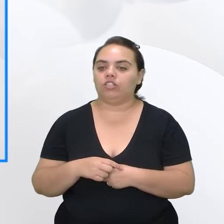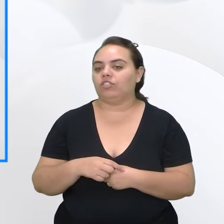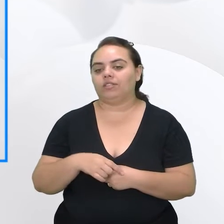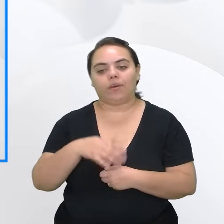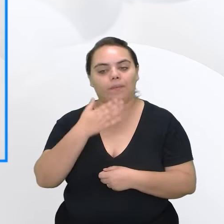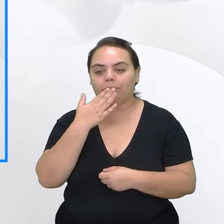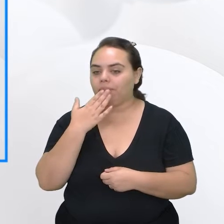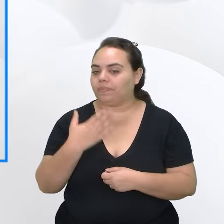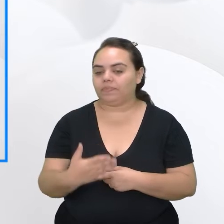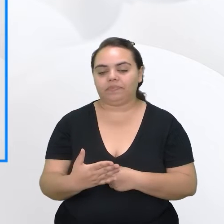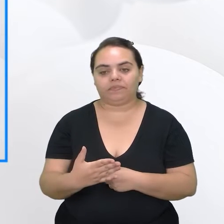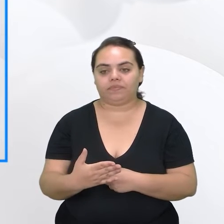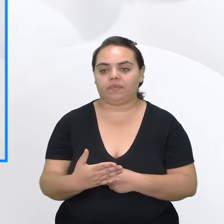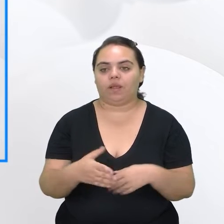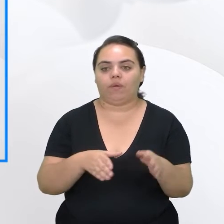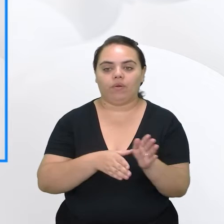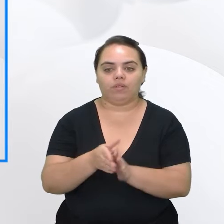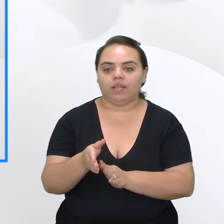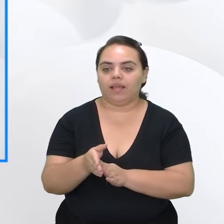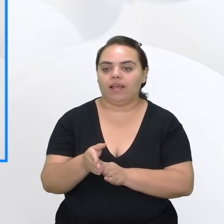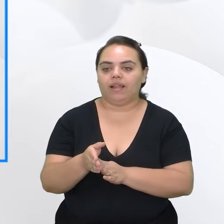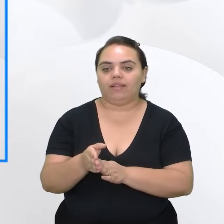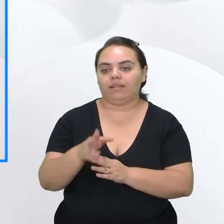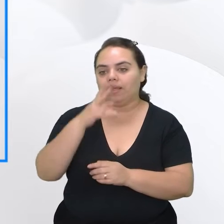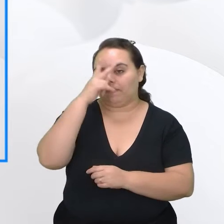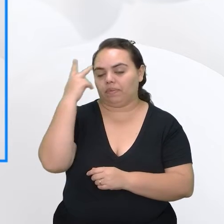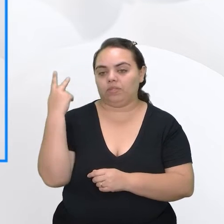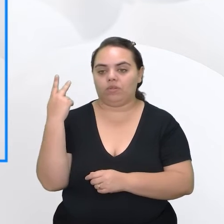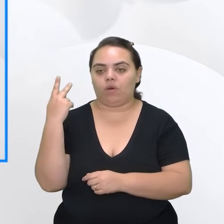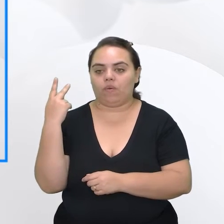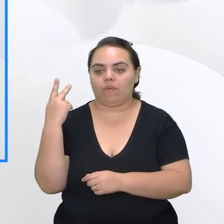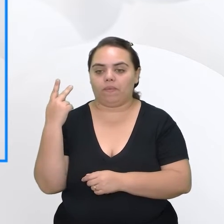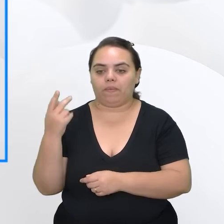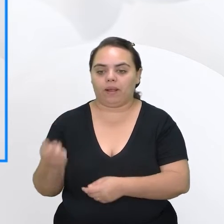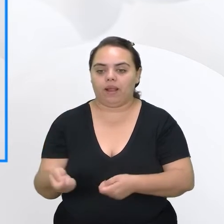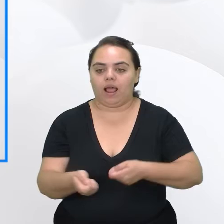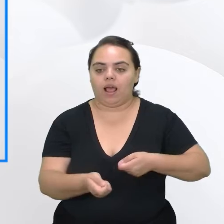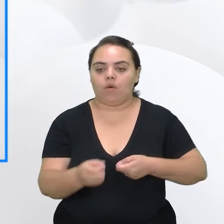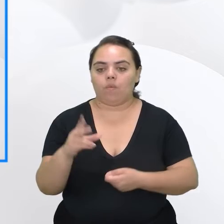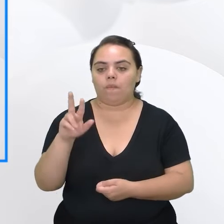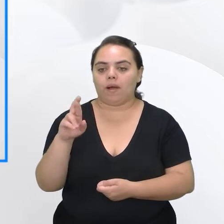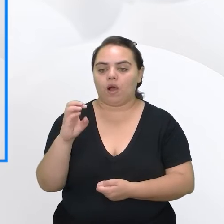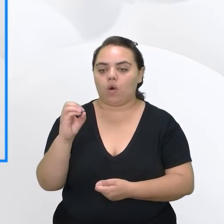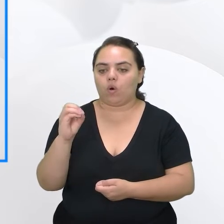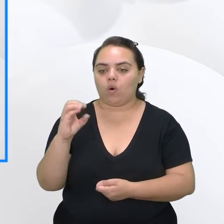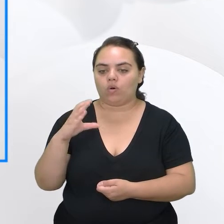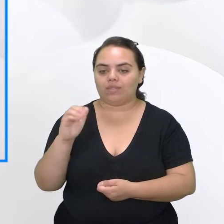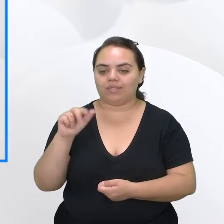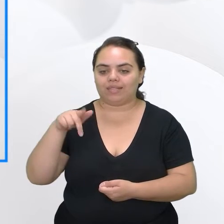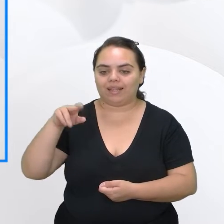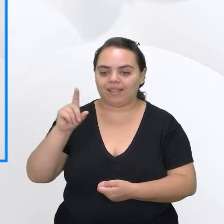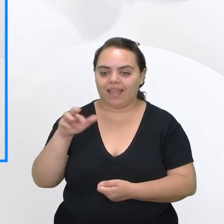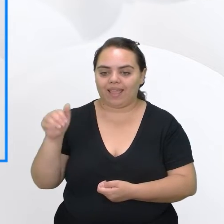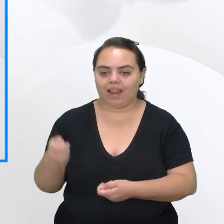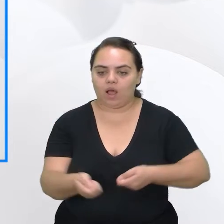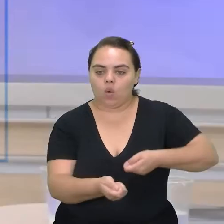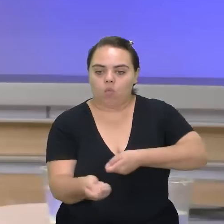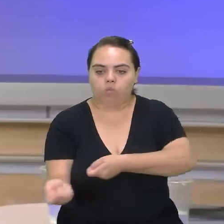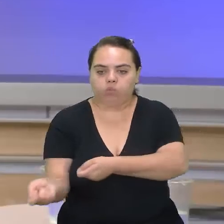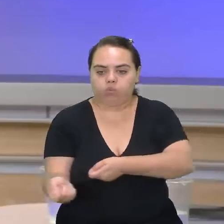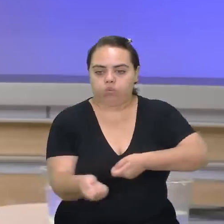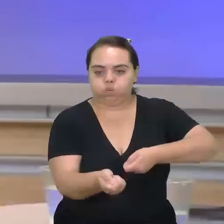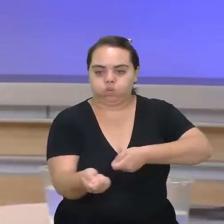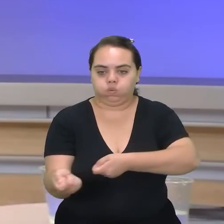recomenda que o terceirizado da escola entre com a roçadeira para tirar o capim, porque senão provavelmente vai